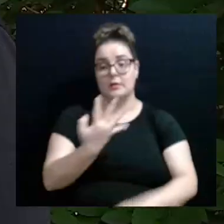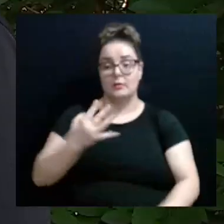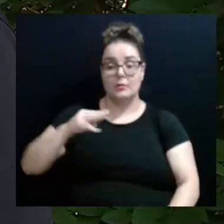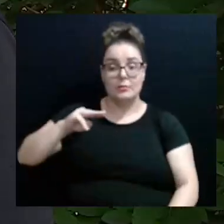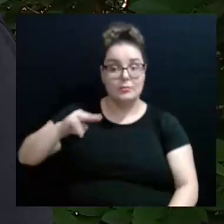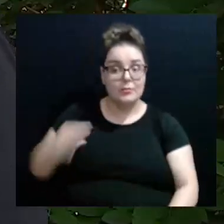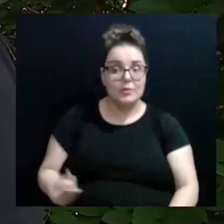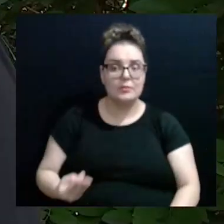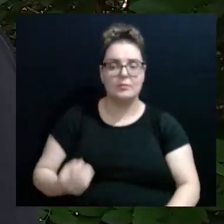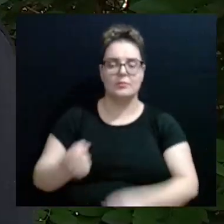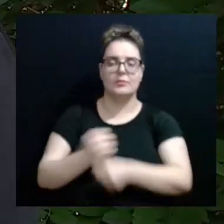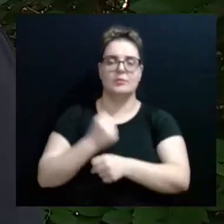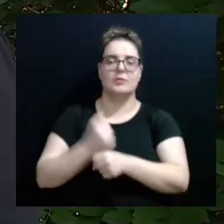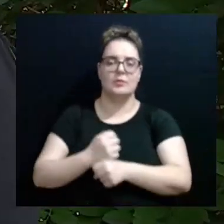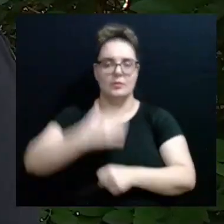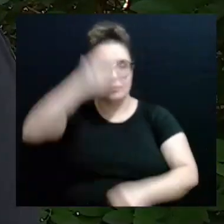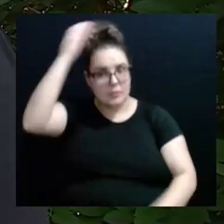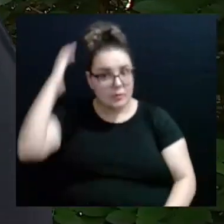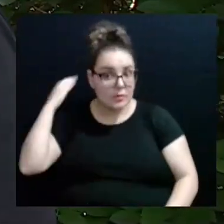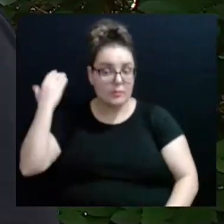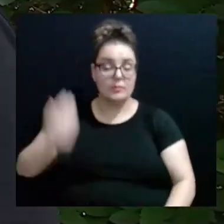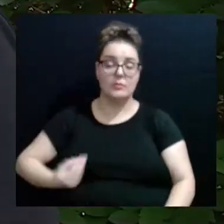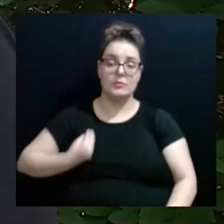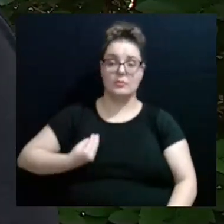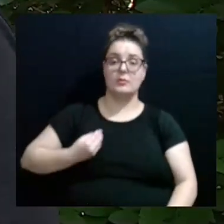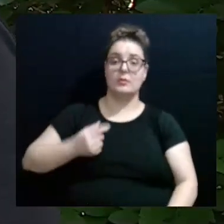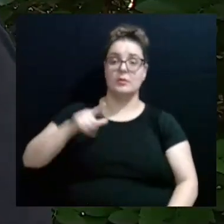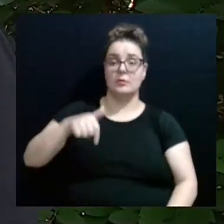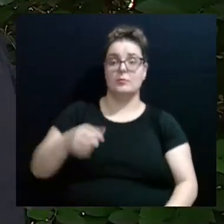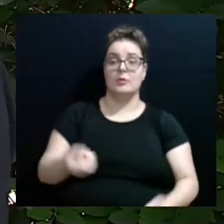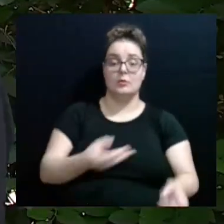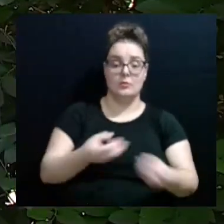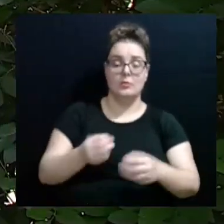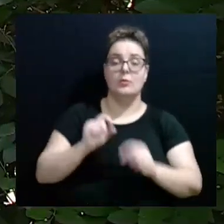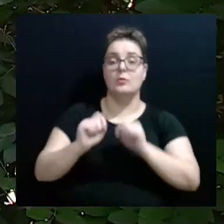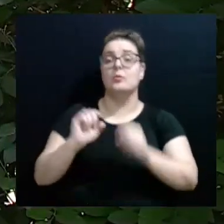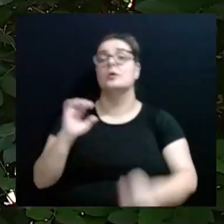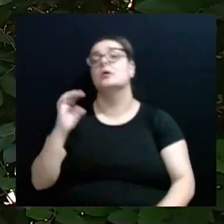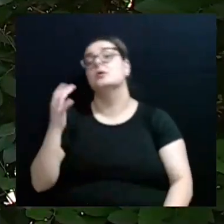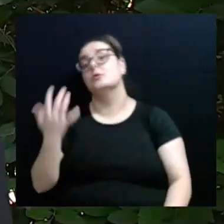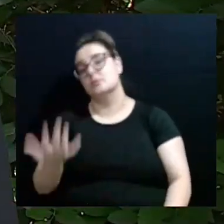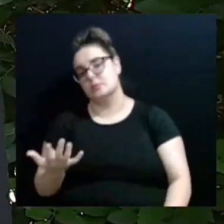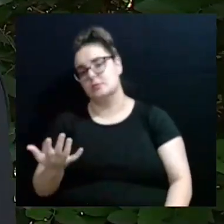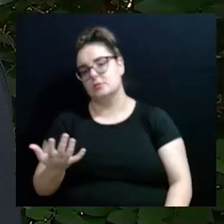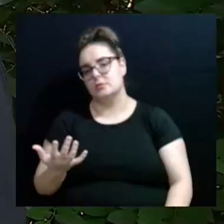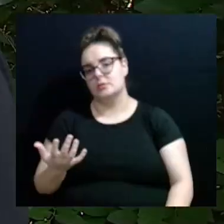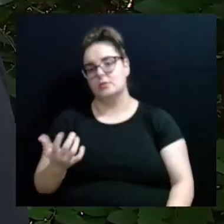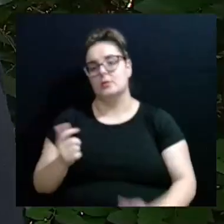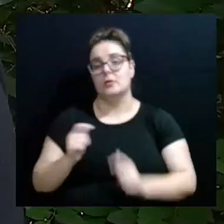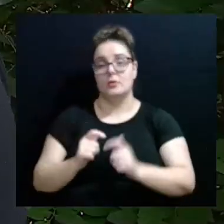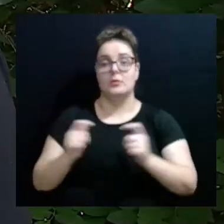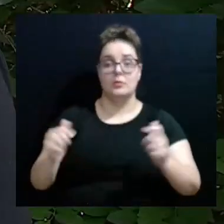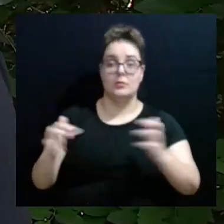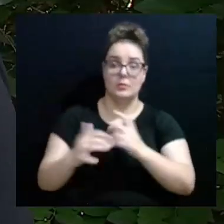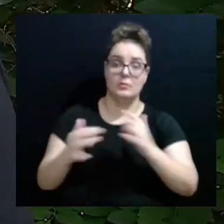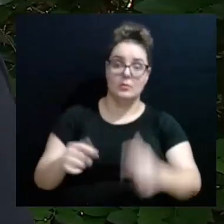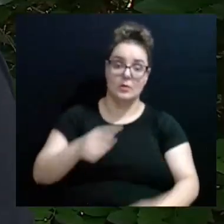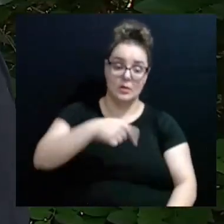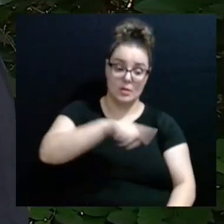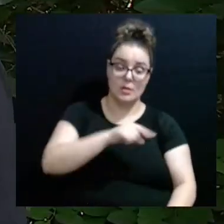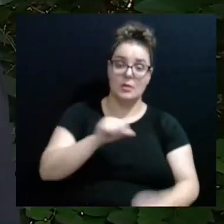assim, da era moderna, né, pós-moderna, o que tem acontecido? Com essa intensidade da urbanização, eles têm se tornado, o que a gente